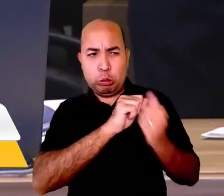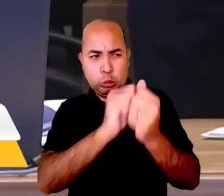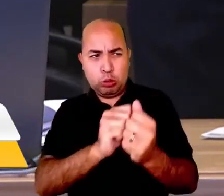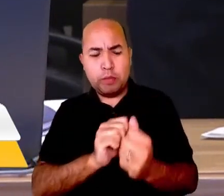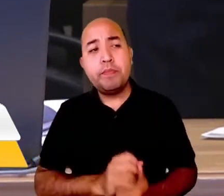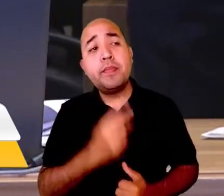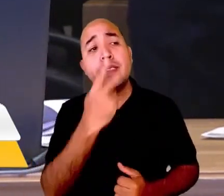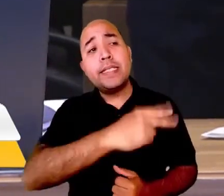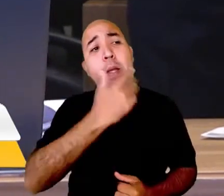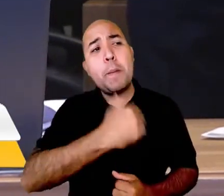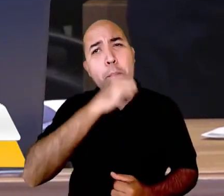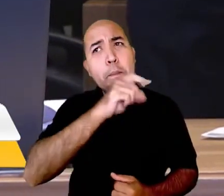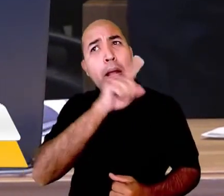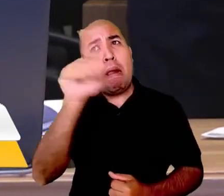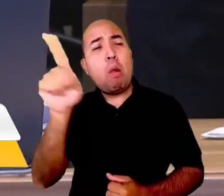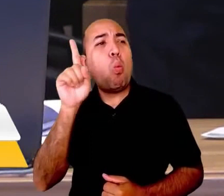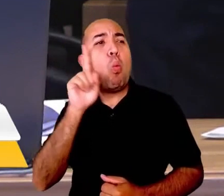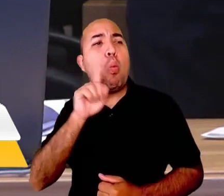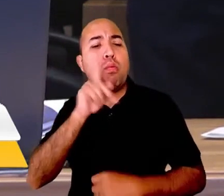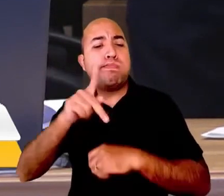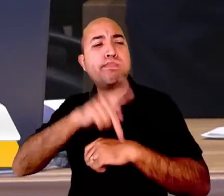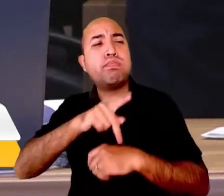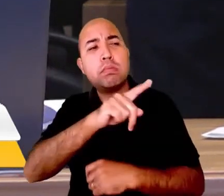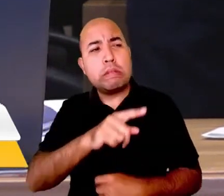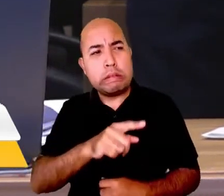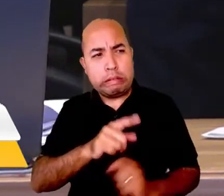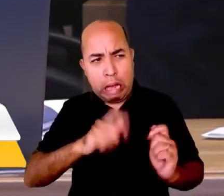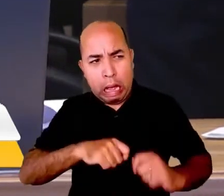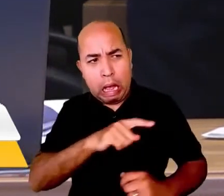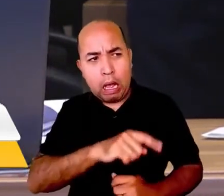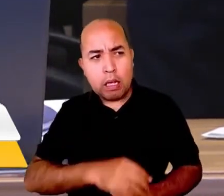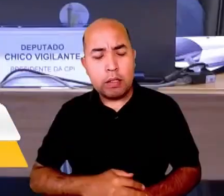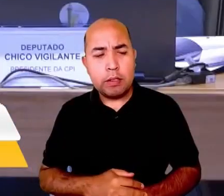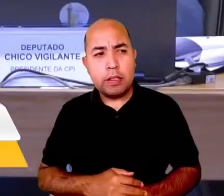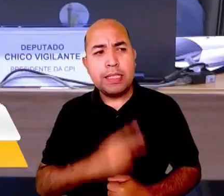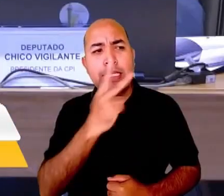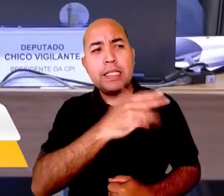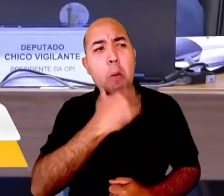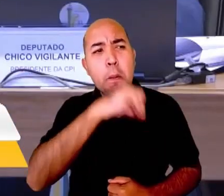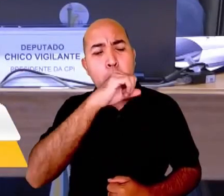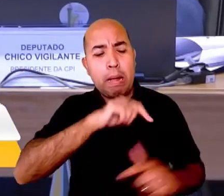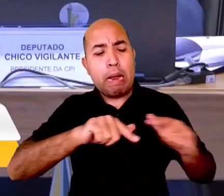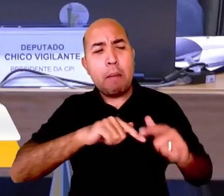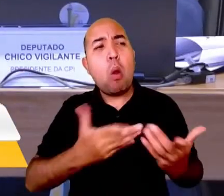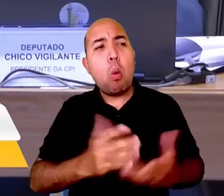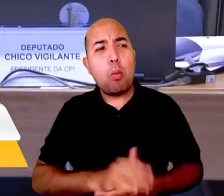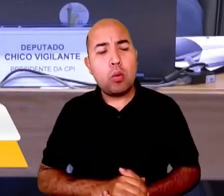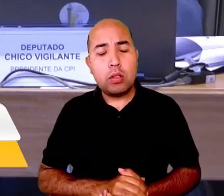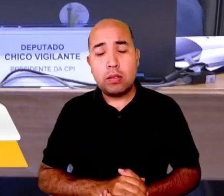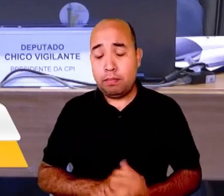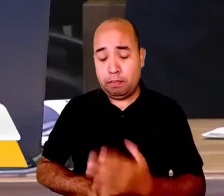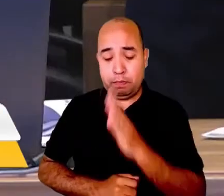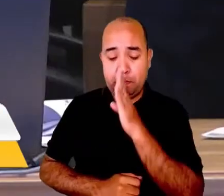América? Qual cargo seu pai ocupou durante o governo de Jair Messias Bolsonaro? Vou permanecer em silêncio, deputado.